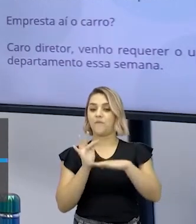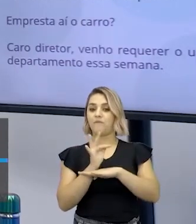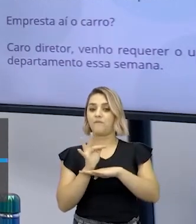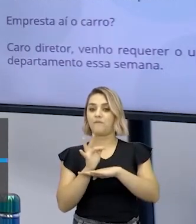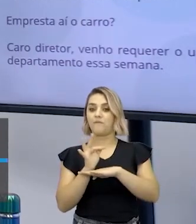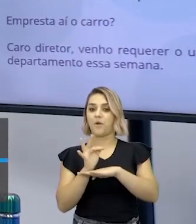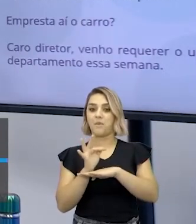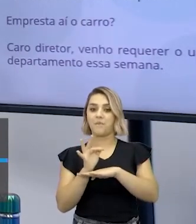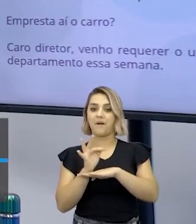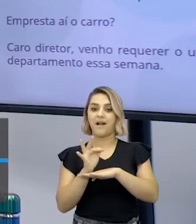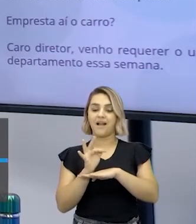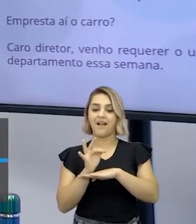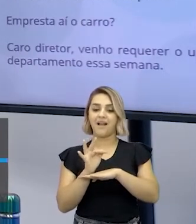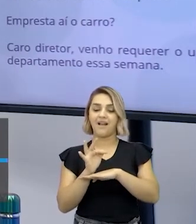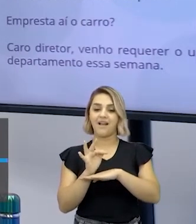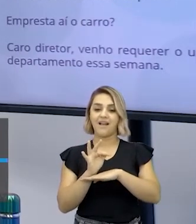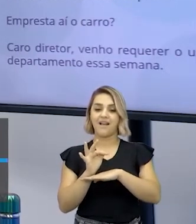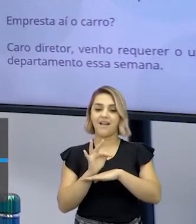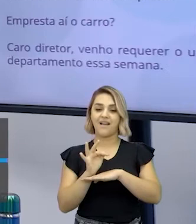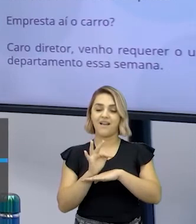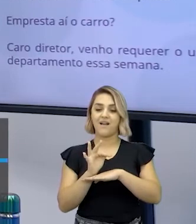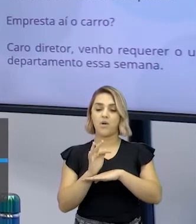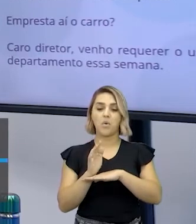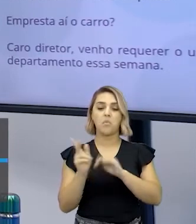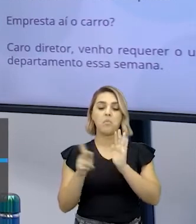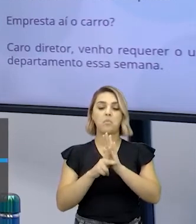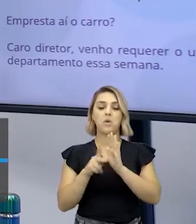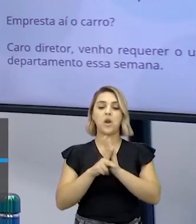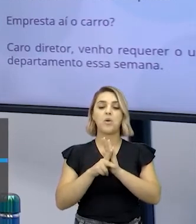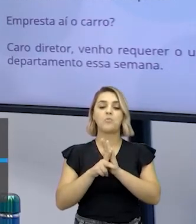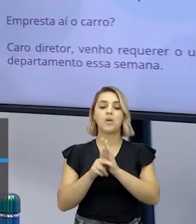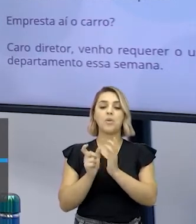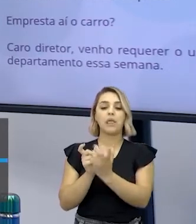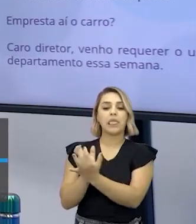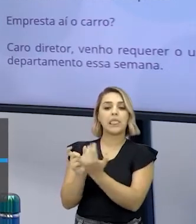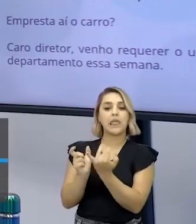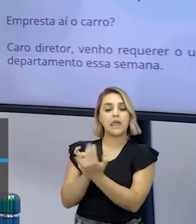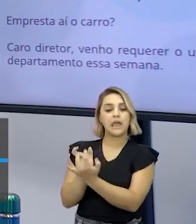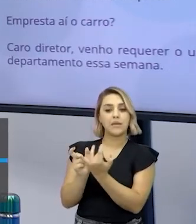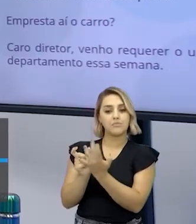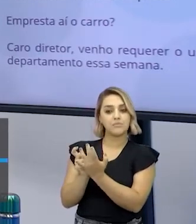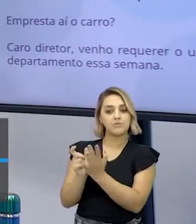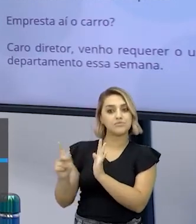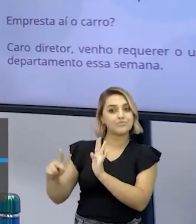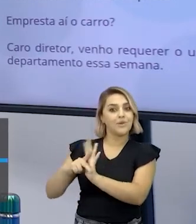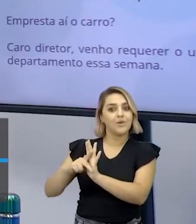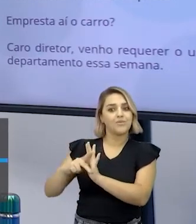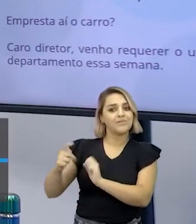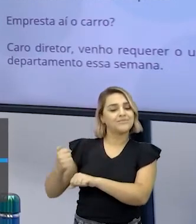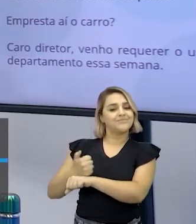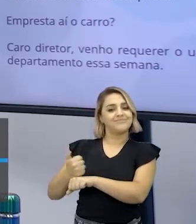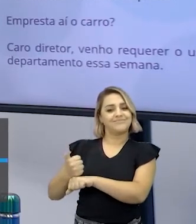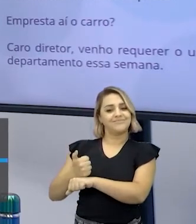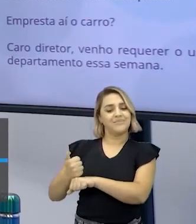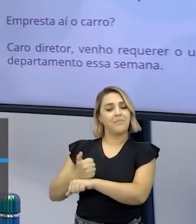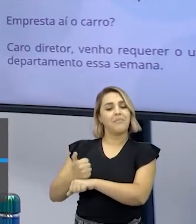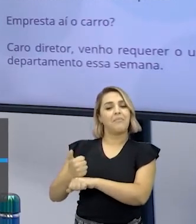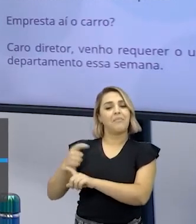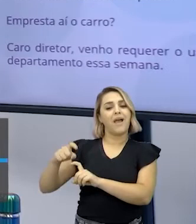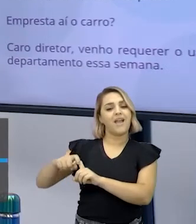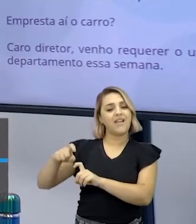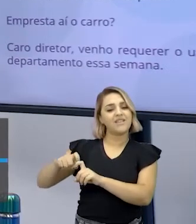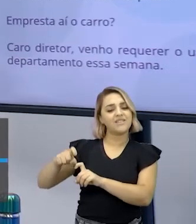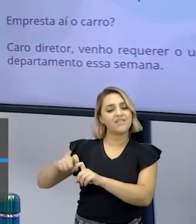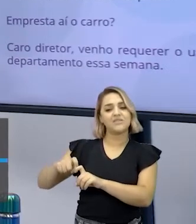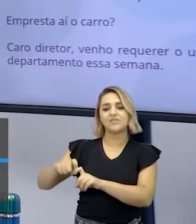mesmo da profissão dele, que claro que um outro companheiro ali, né, alguém da área ou alguém que